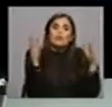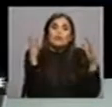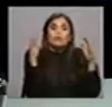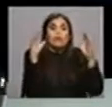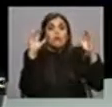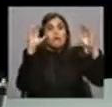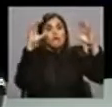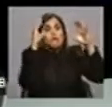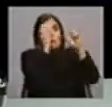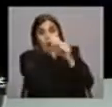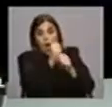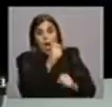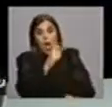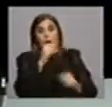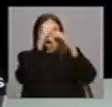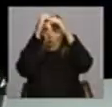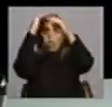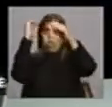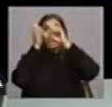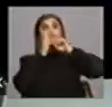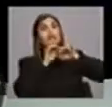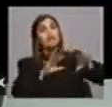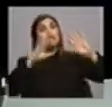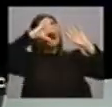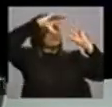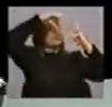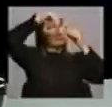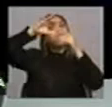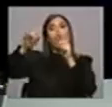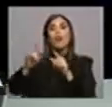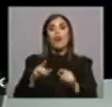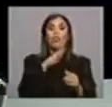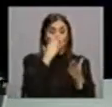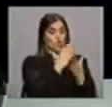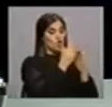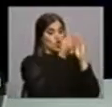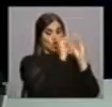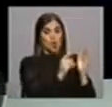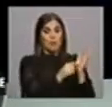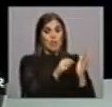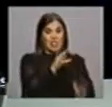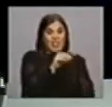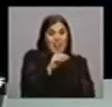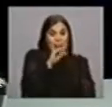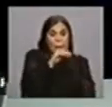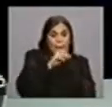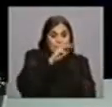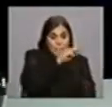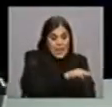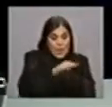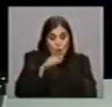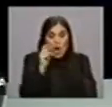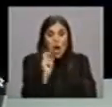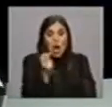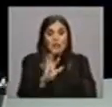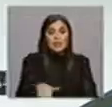ela não escapasse para o espaço? Diz a este estudo que nós iríamos, se calhar, precisar de 10 milhões de anos para termos um